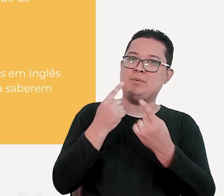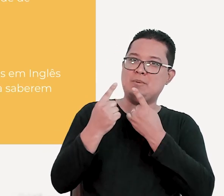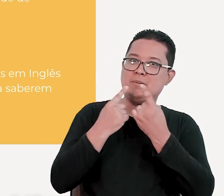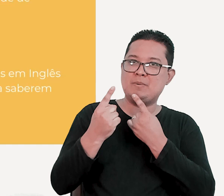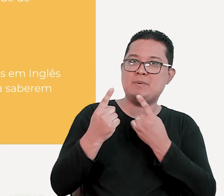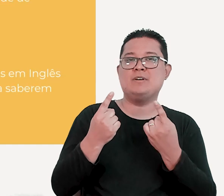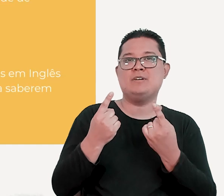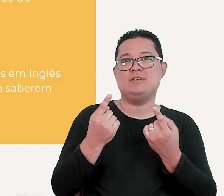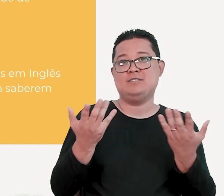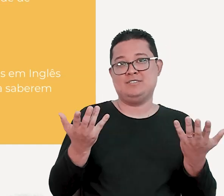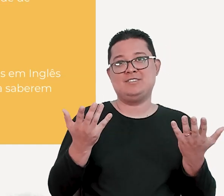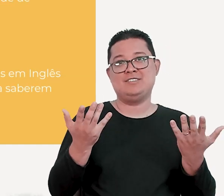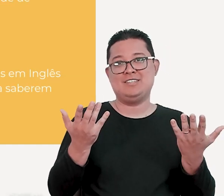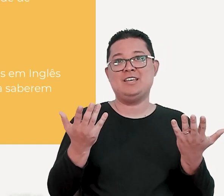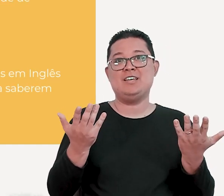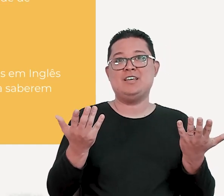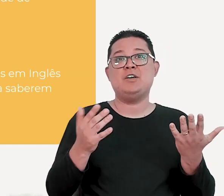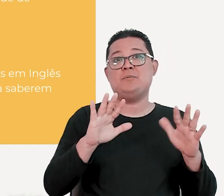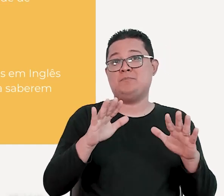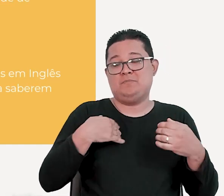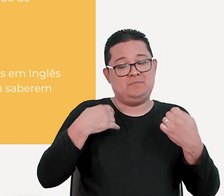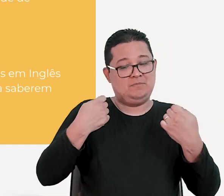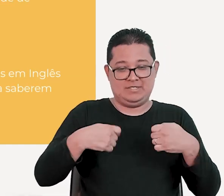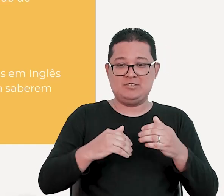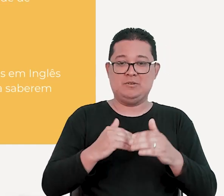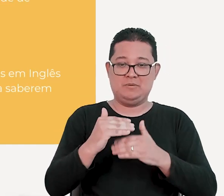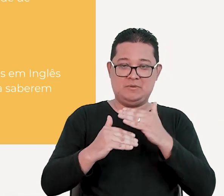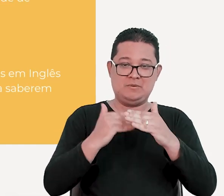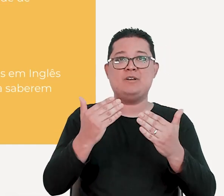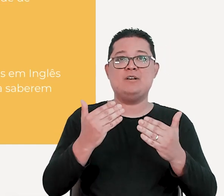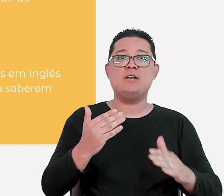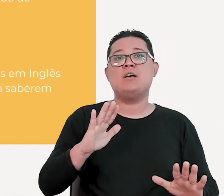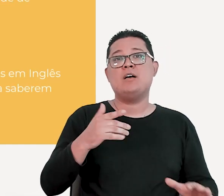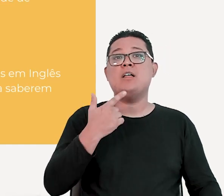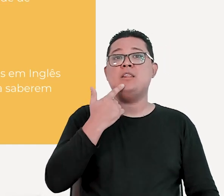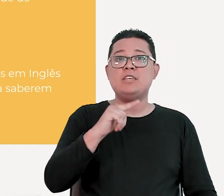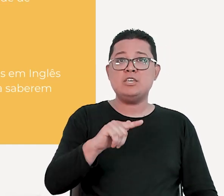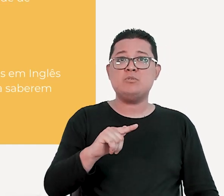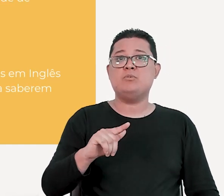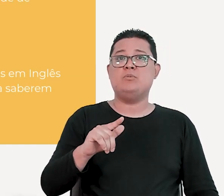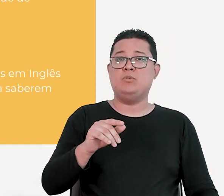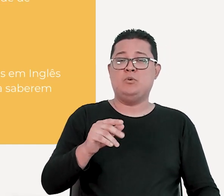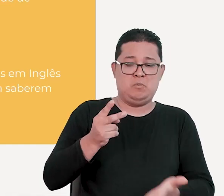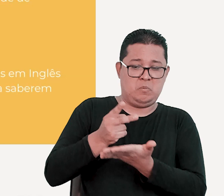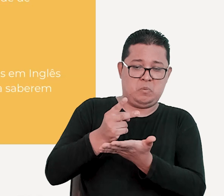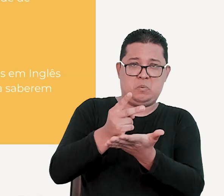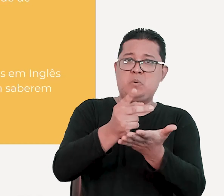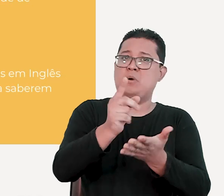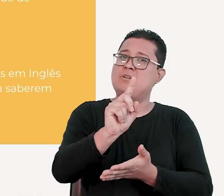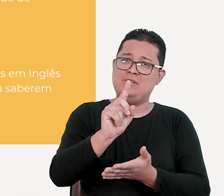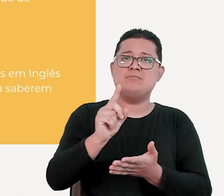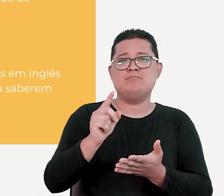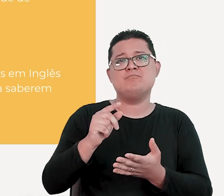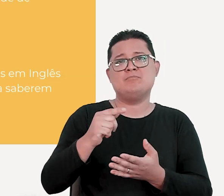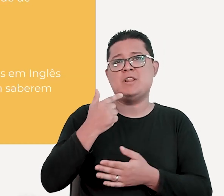só no inglês, não é só no português, aliás, no inglês também. A língua é viva, vai criando novas formas de falar, novas formas de se